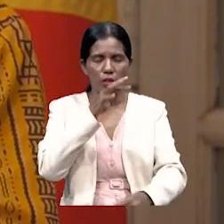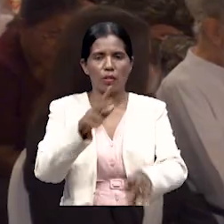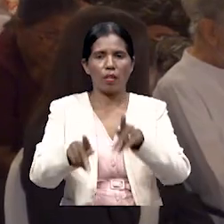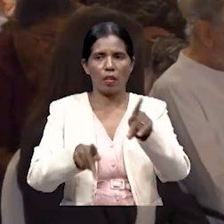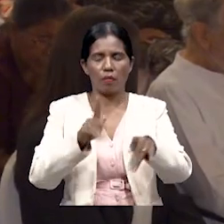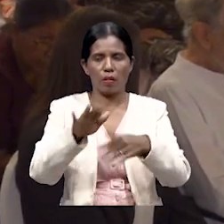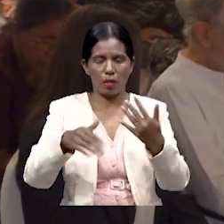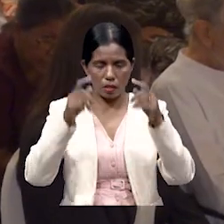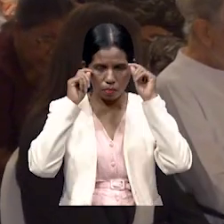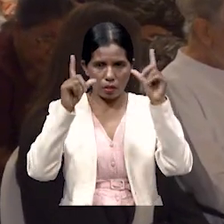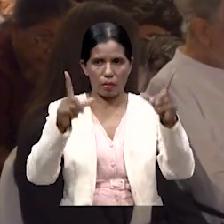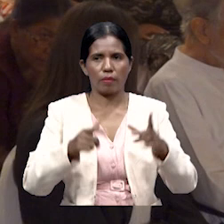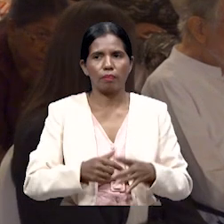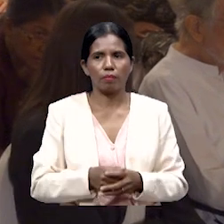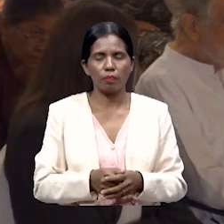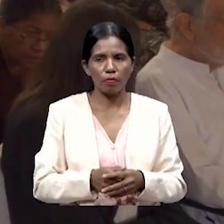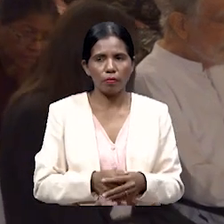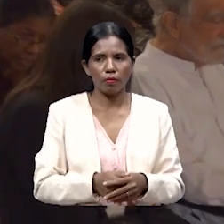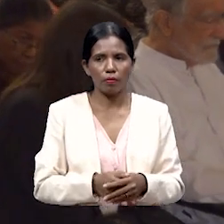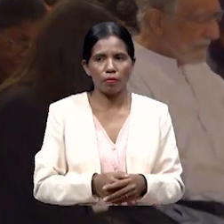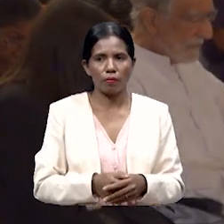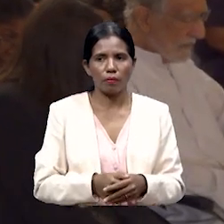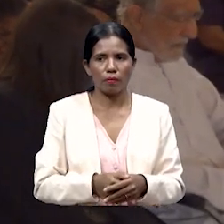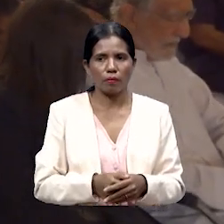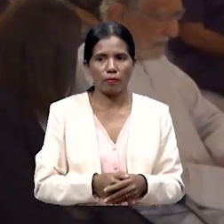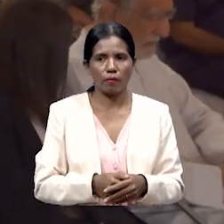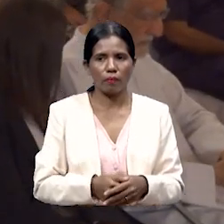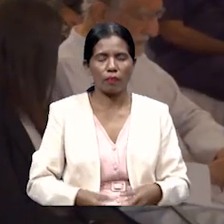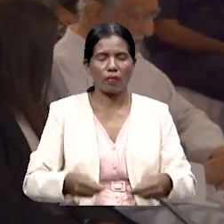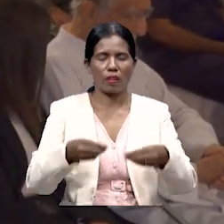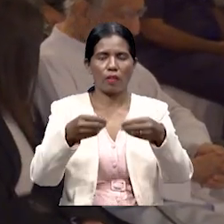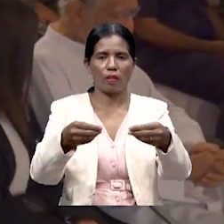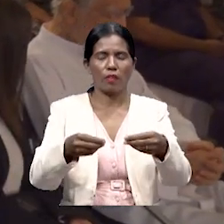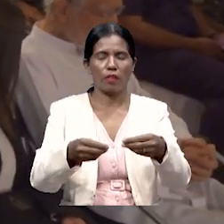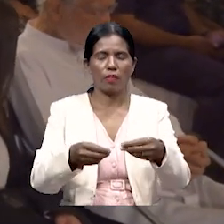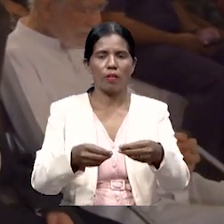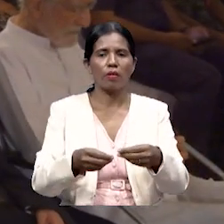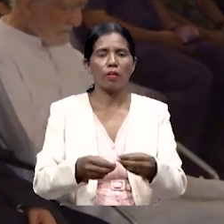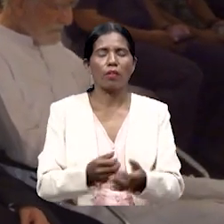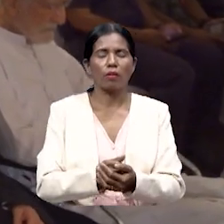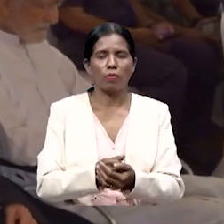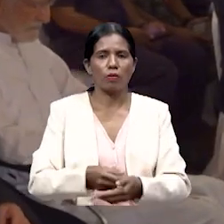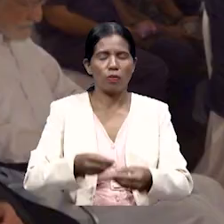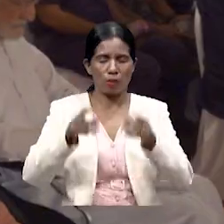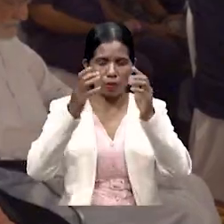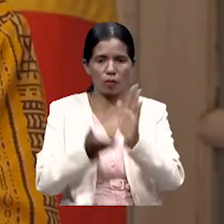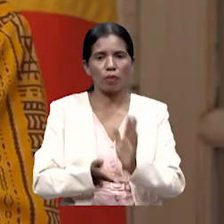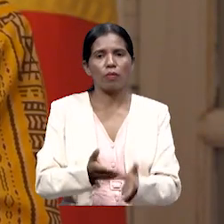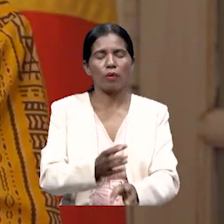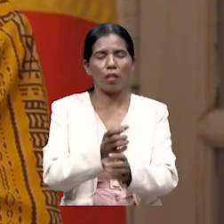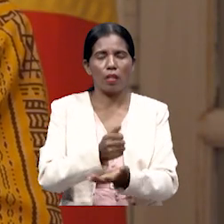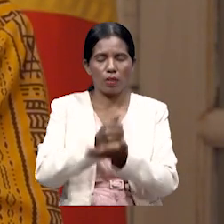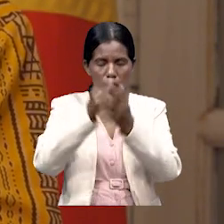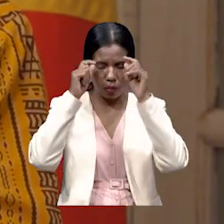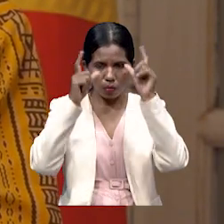desenvolvimento de nossa cidade. O Axolo Bot, uma ao condecora ao Ordem do Nordeste, compatriota Padre João